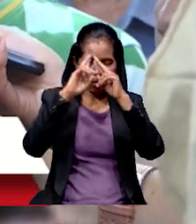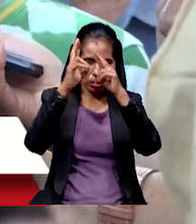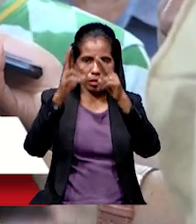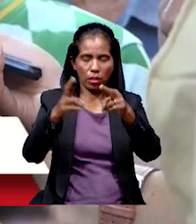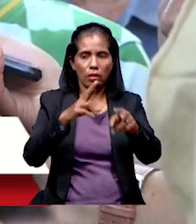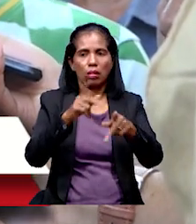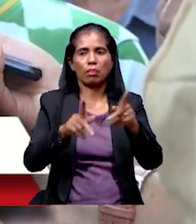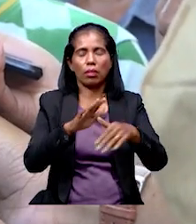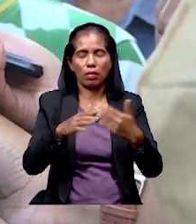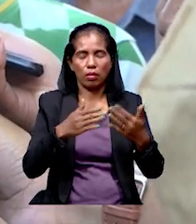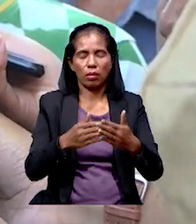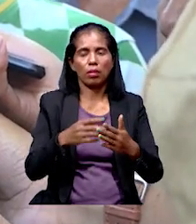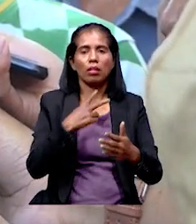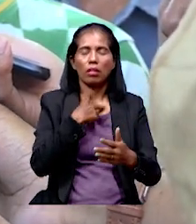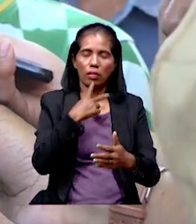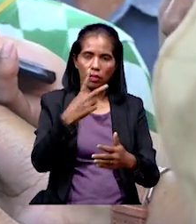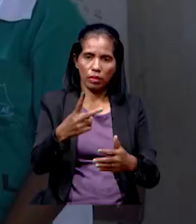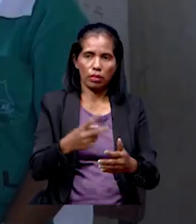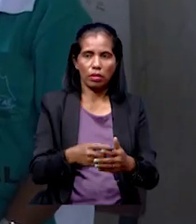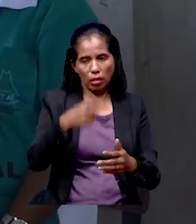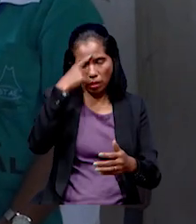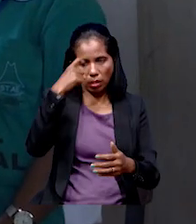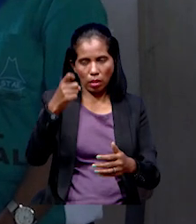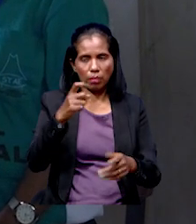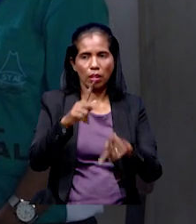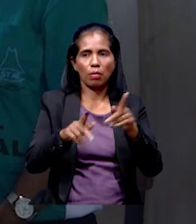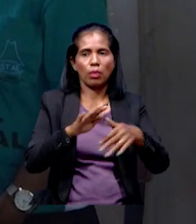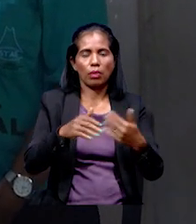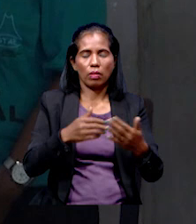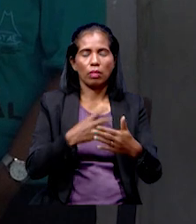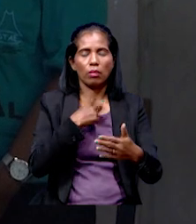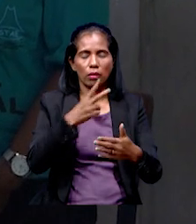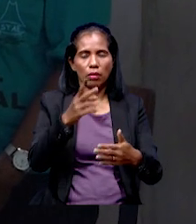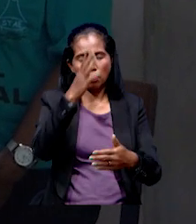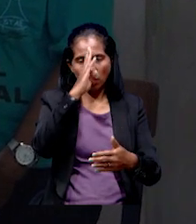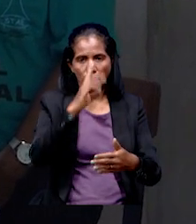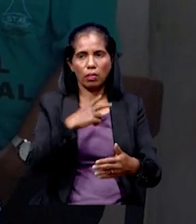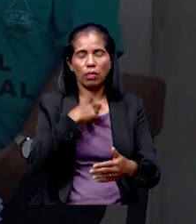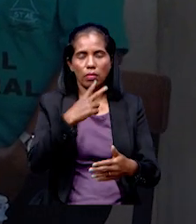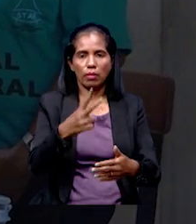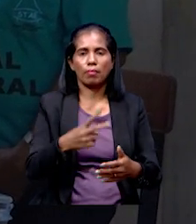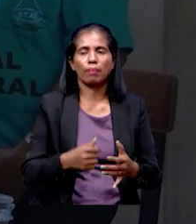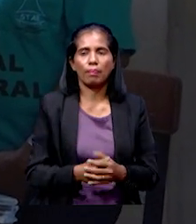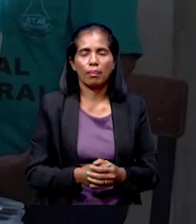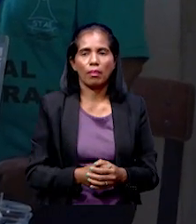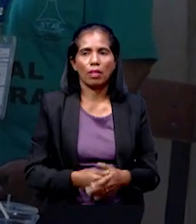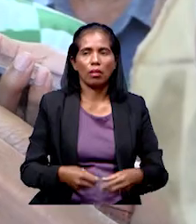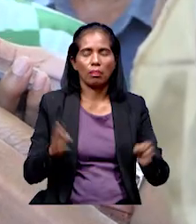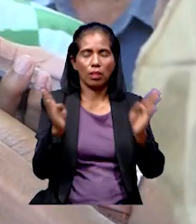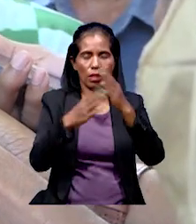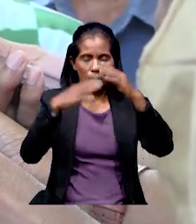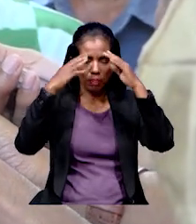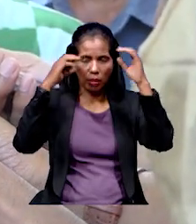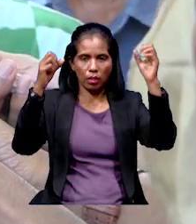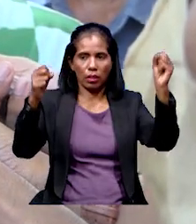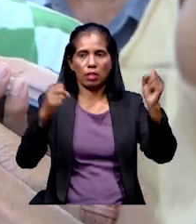nem lian, também ao povo nem lian, mas maroma que nem lian. Vox populi, vox lei. Que eleito sai presidente da